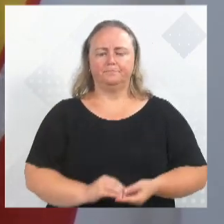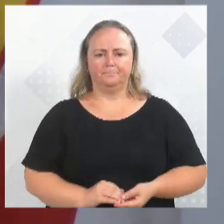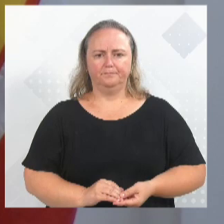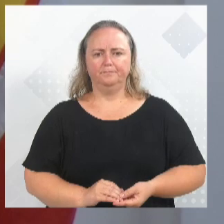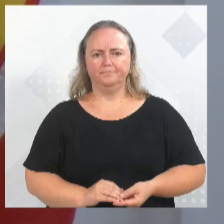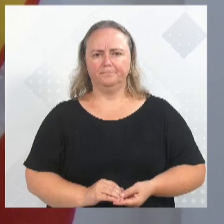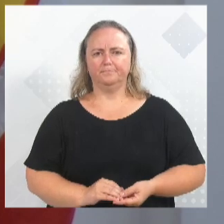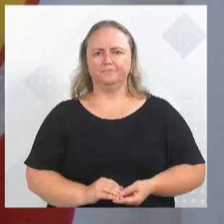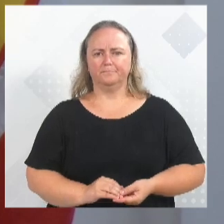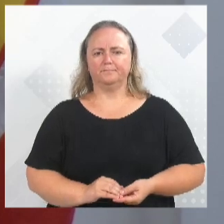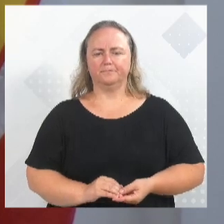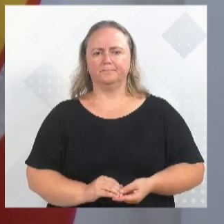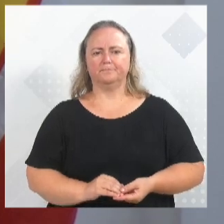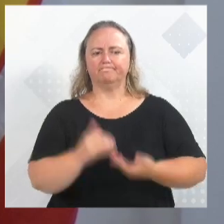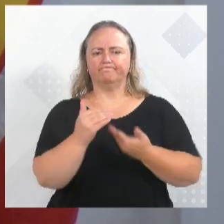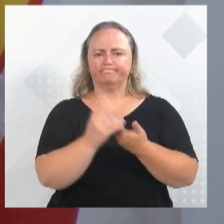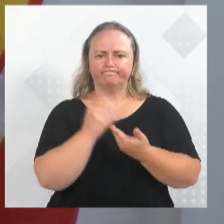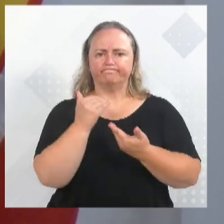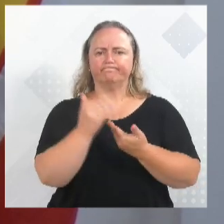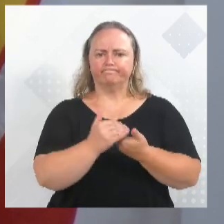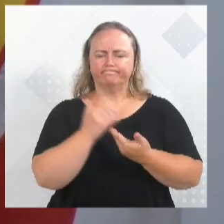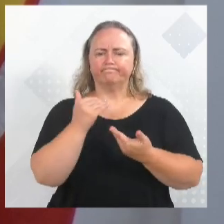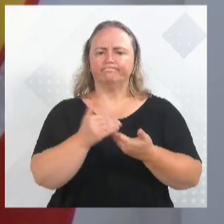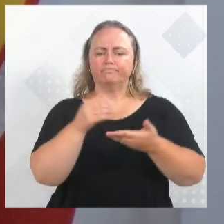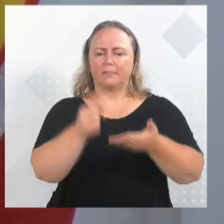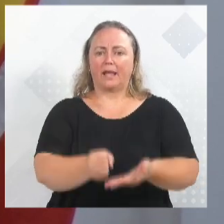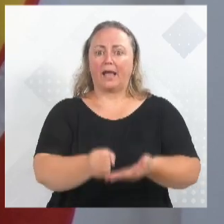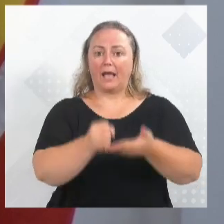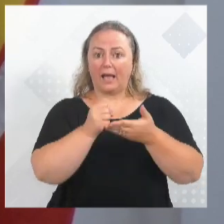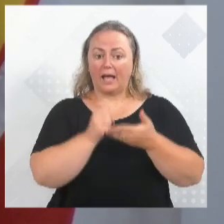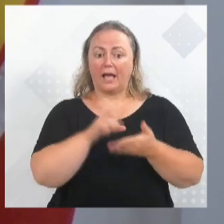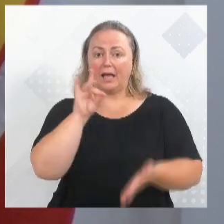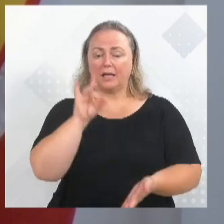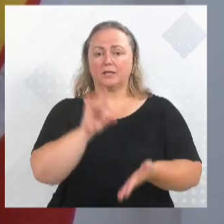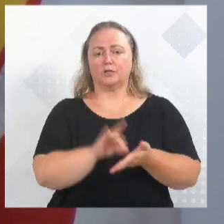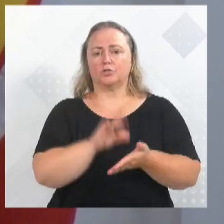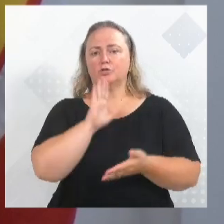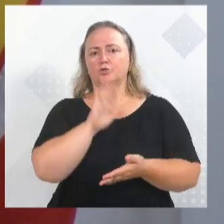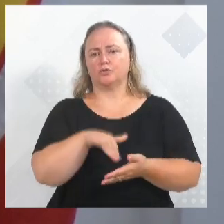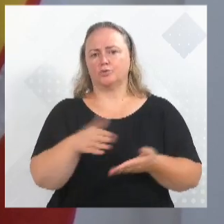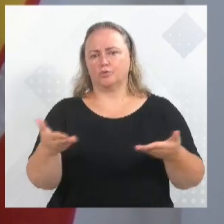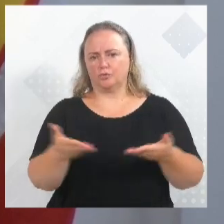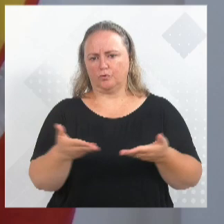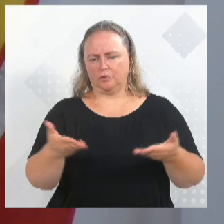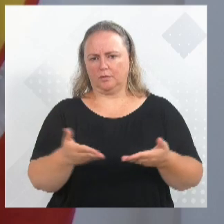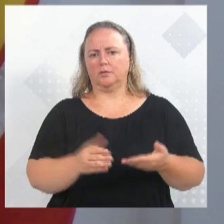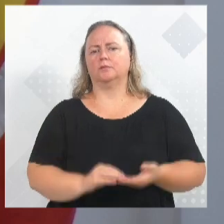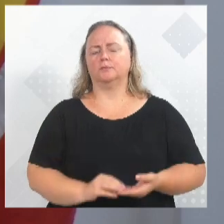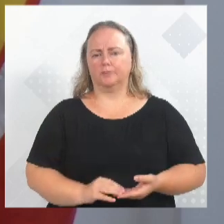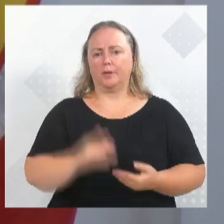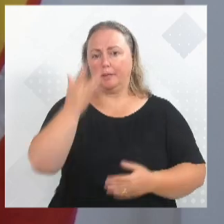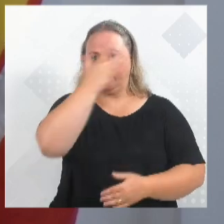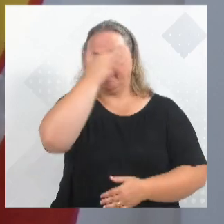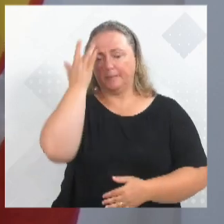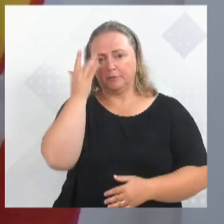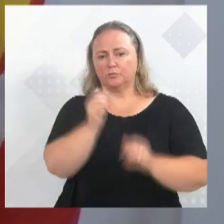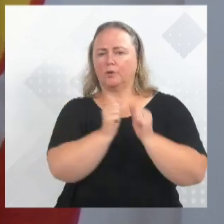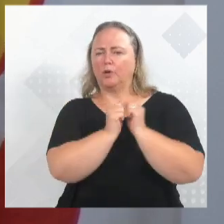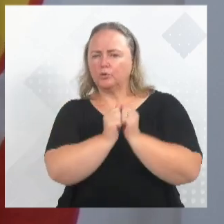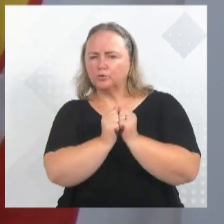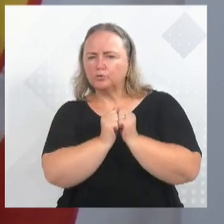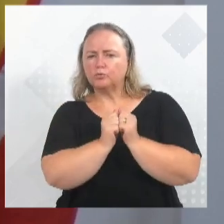eh nos orientando nos ajudando contribuindo nesta tarde né as pessoas que estão nos acompanhando